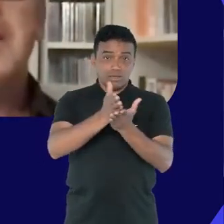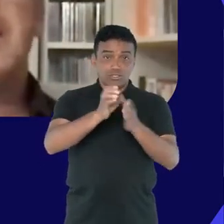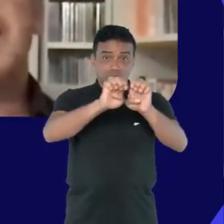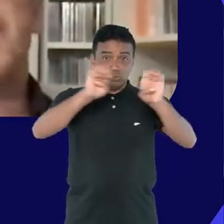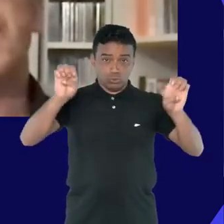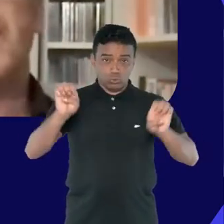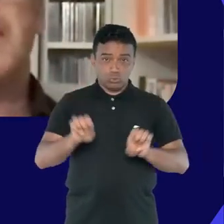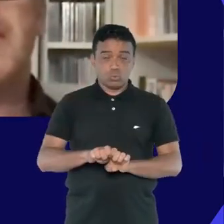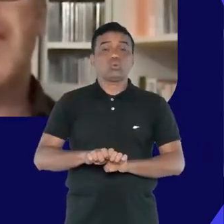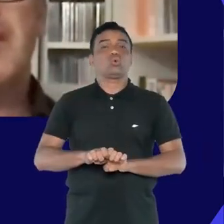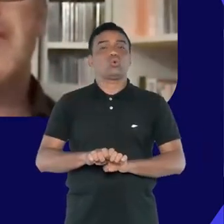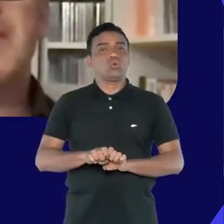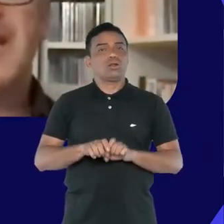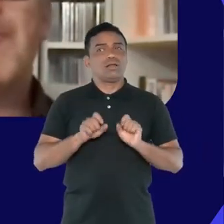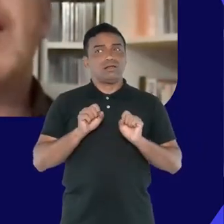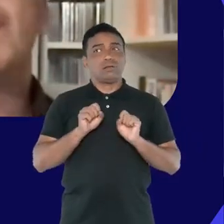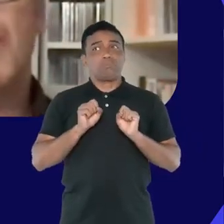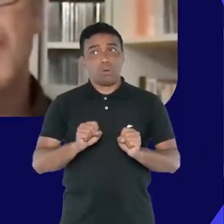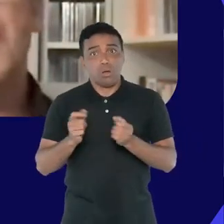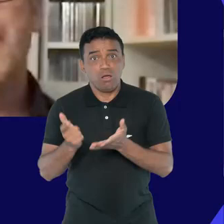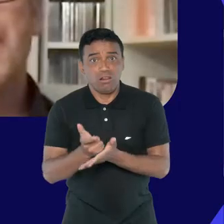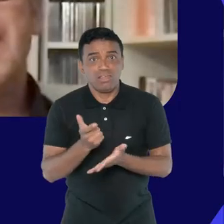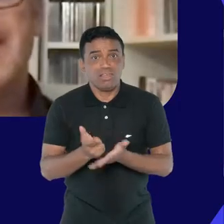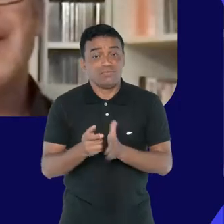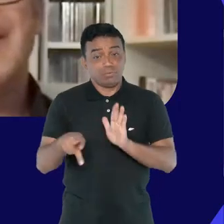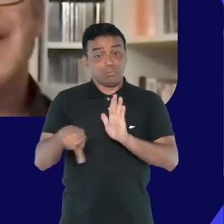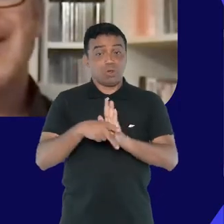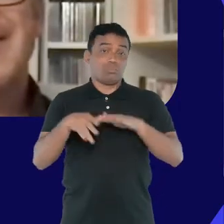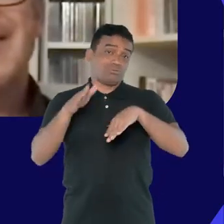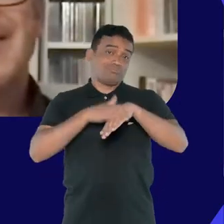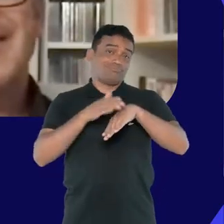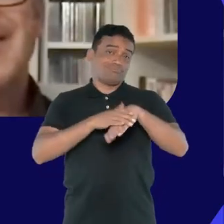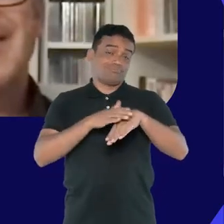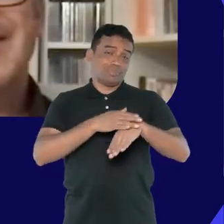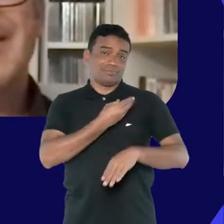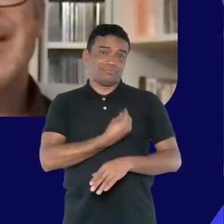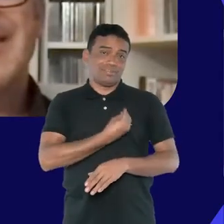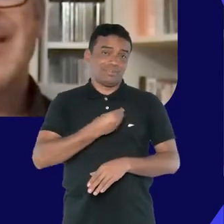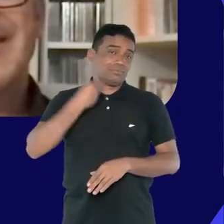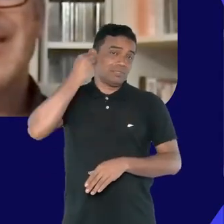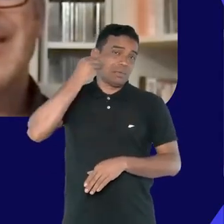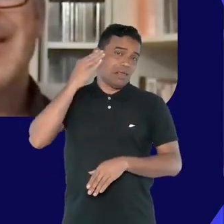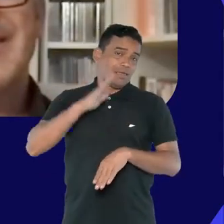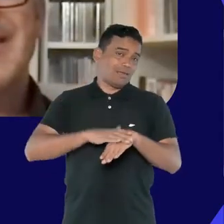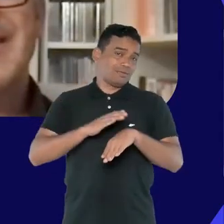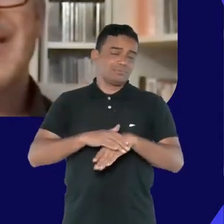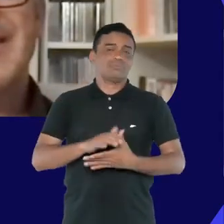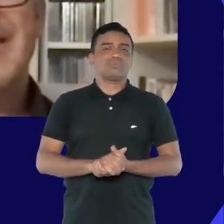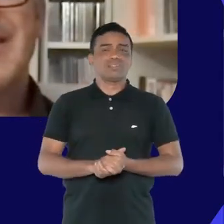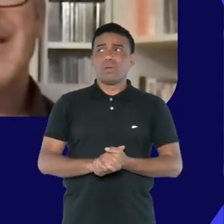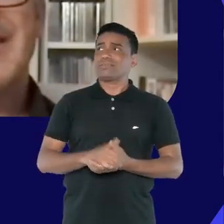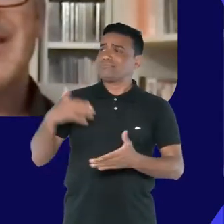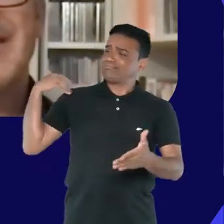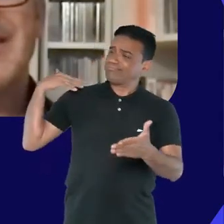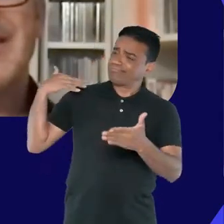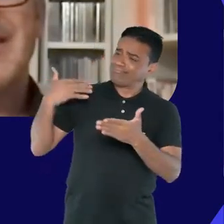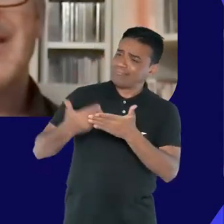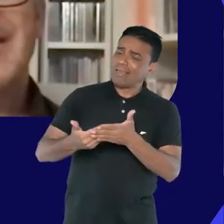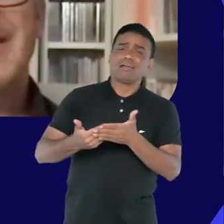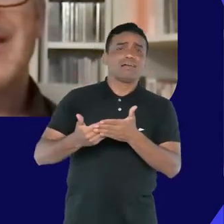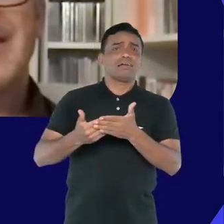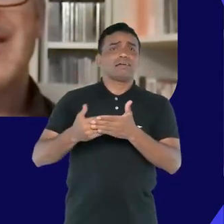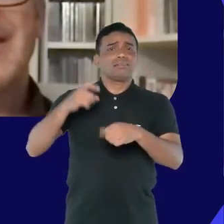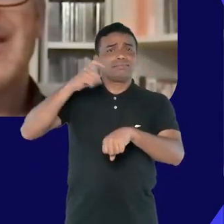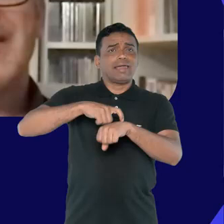estrutural, este livro pode-se quase considerar uma autobiografia. Porque essa linha do tempo, né, no tempo e no